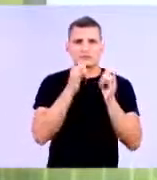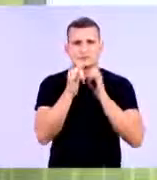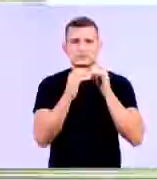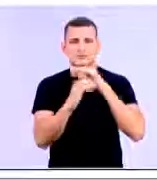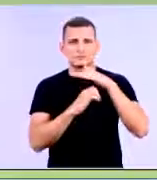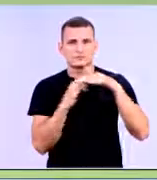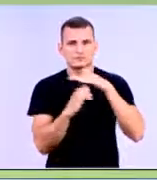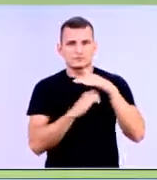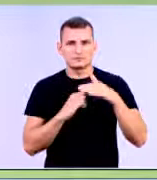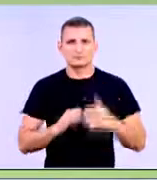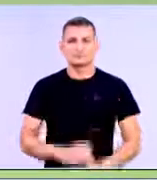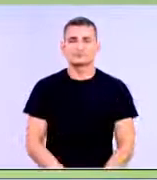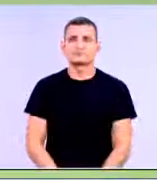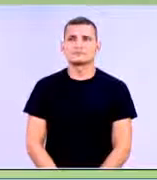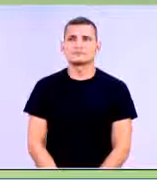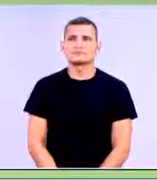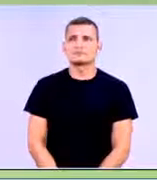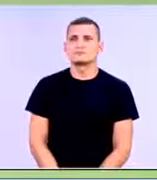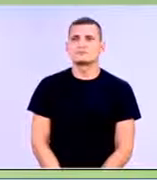tá?